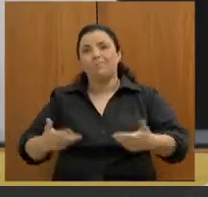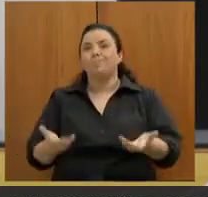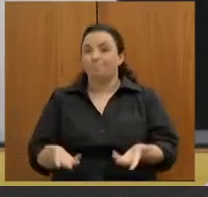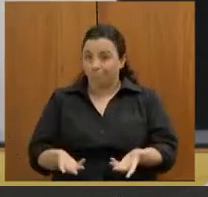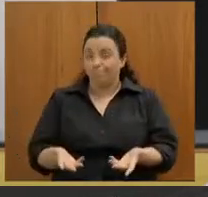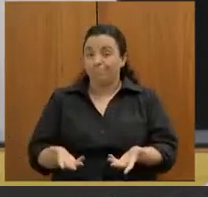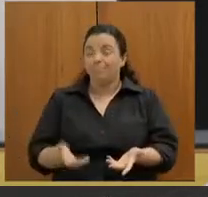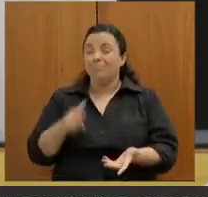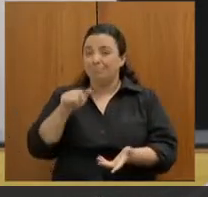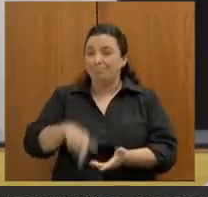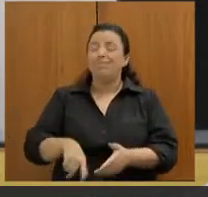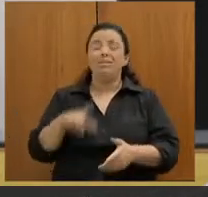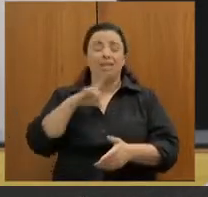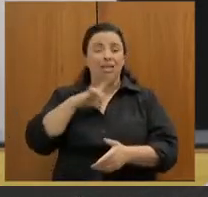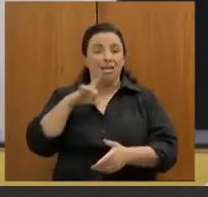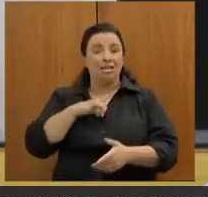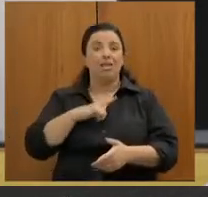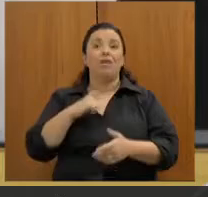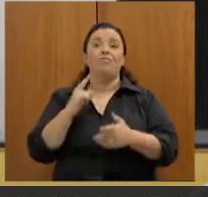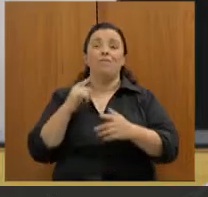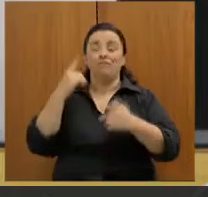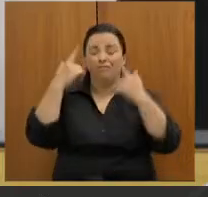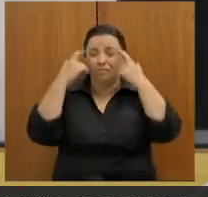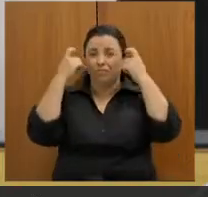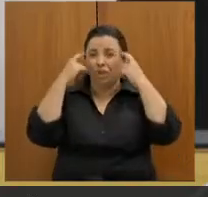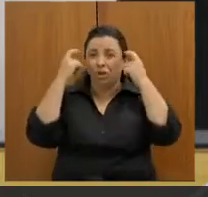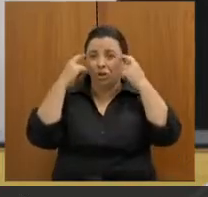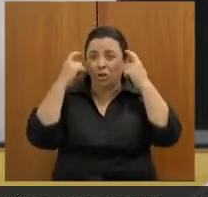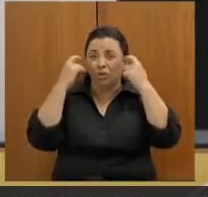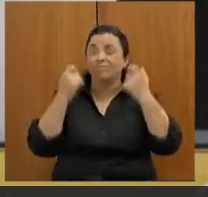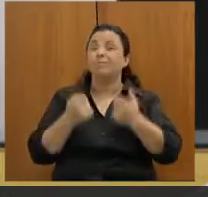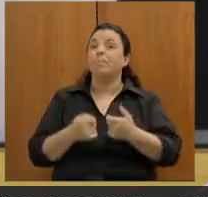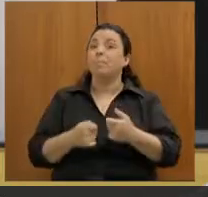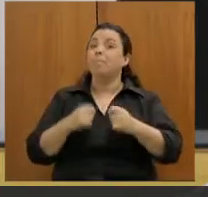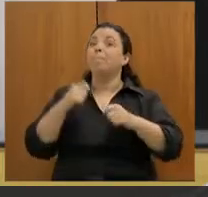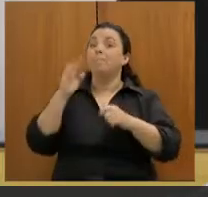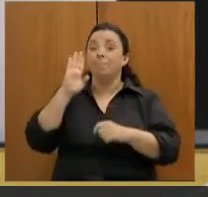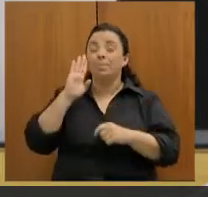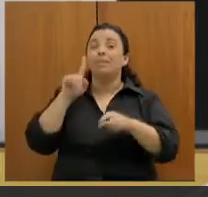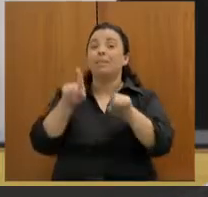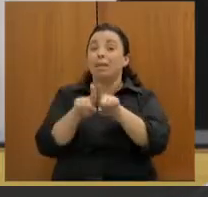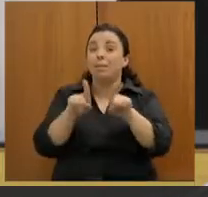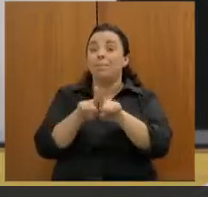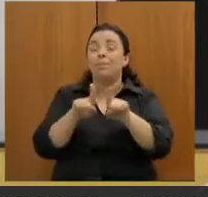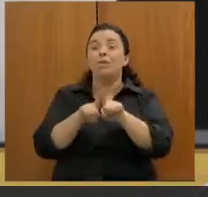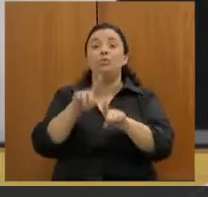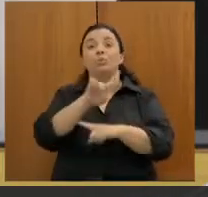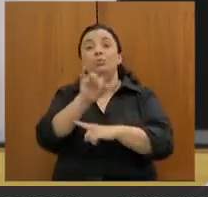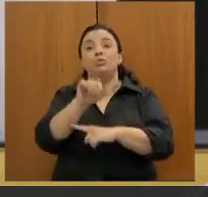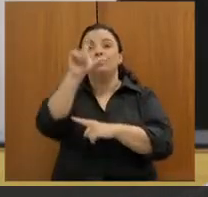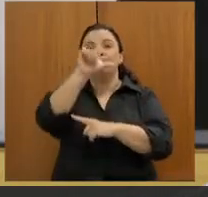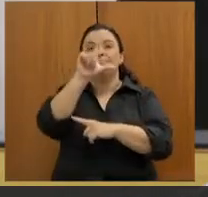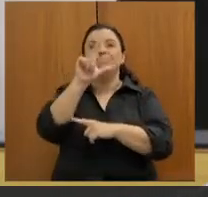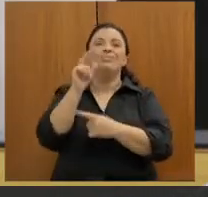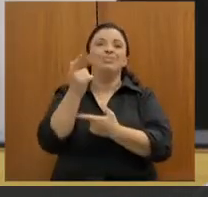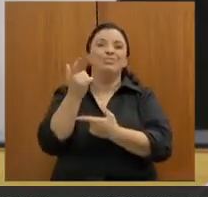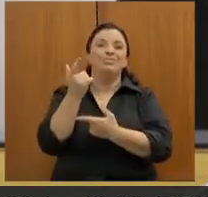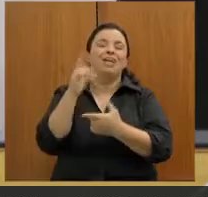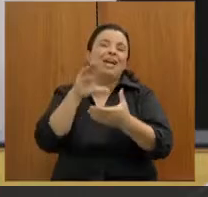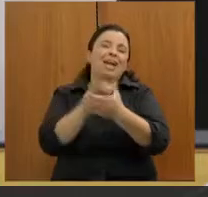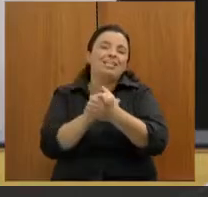violência inclusive o ciclo da lua de mel e depois os momentos de tensão e